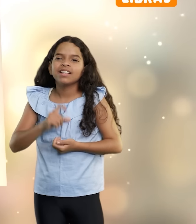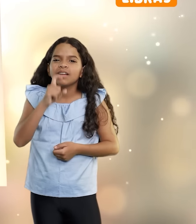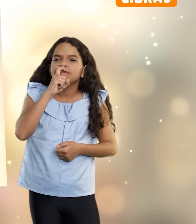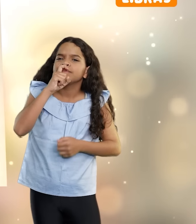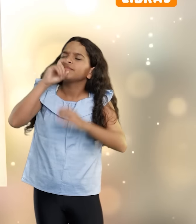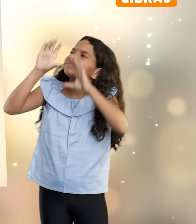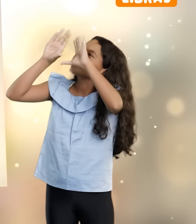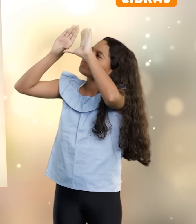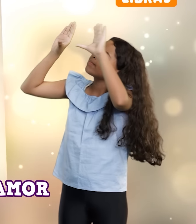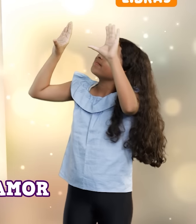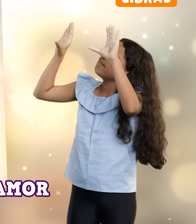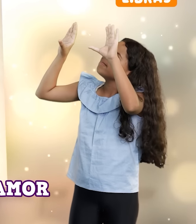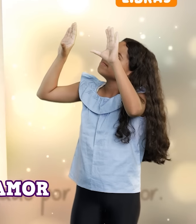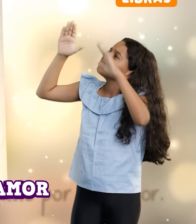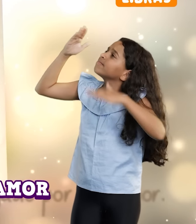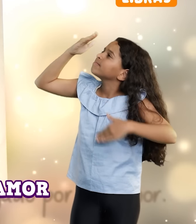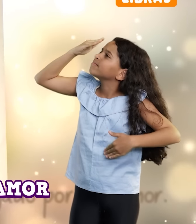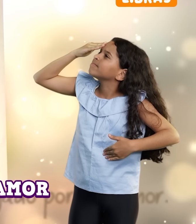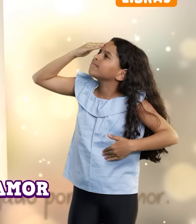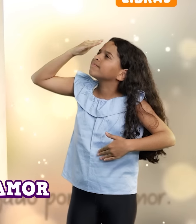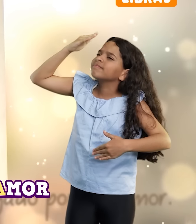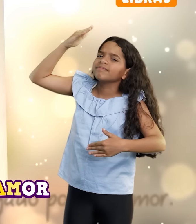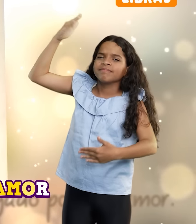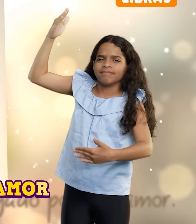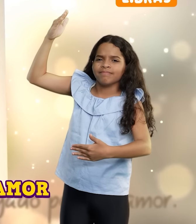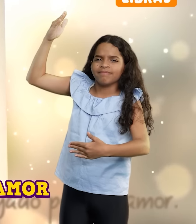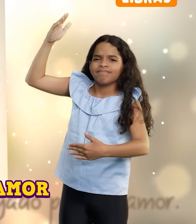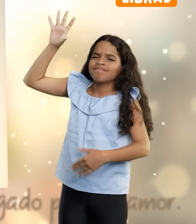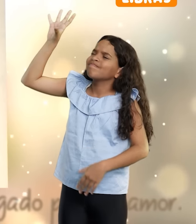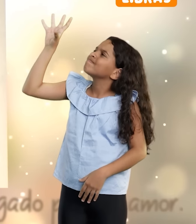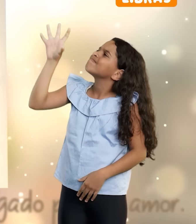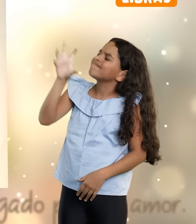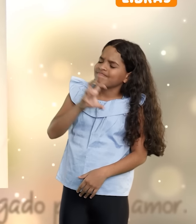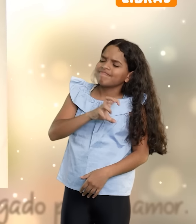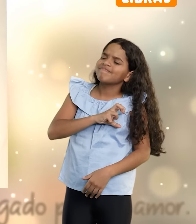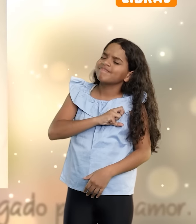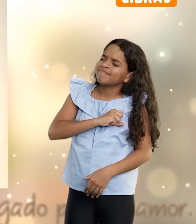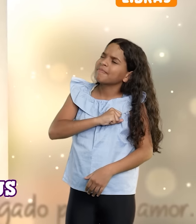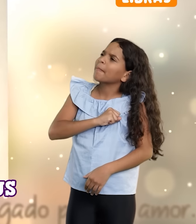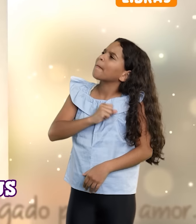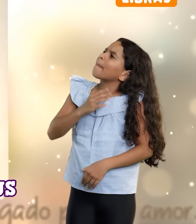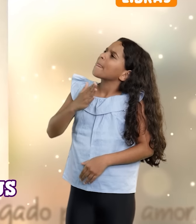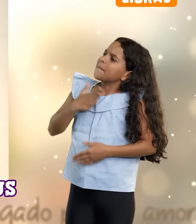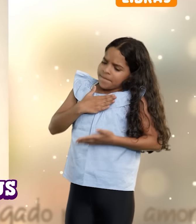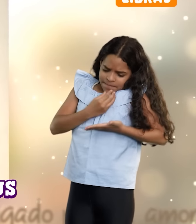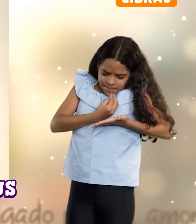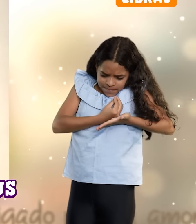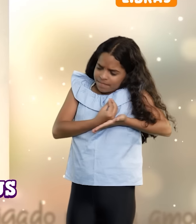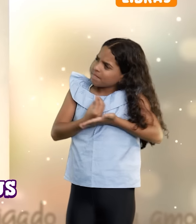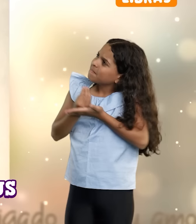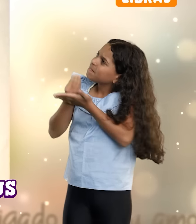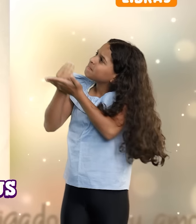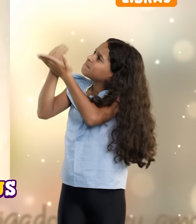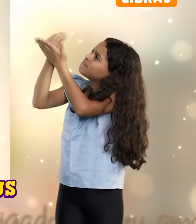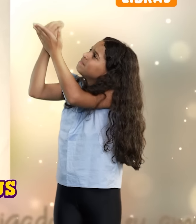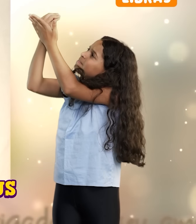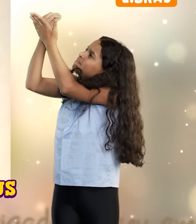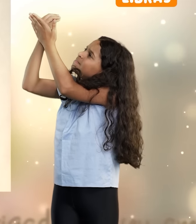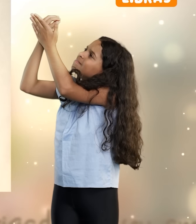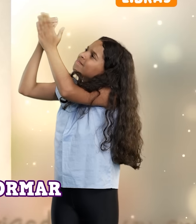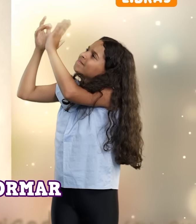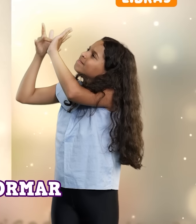Papai do céu, obrigada por seu amor. Minha vida é toda sua,